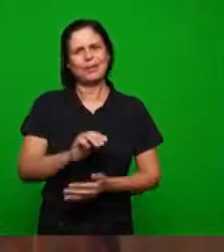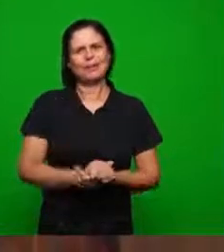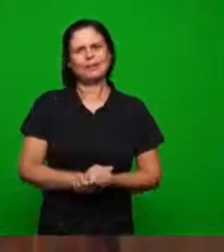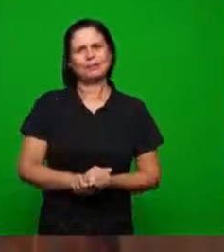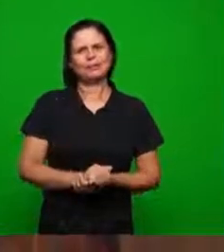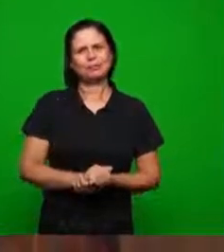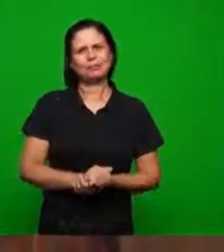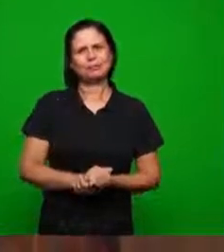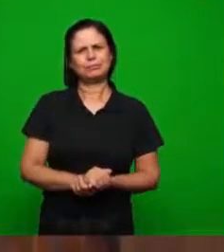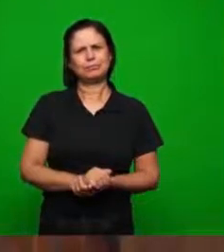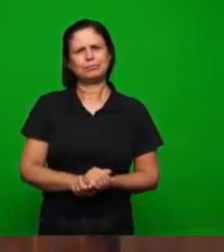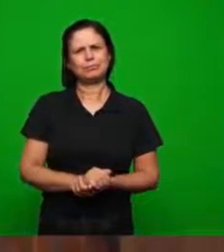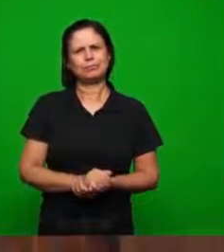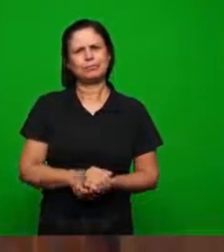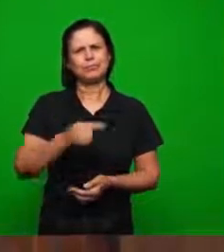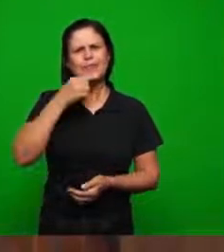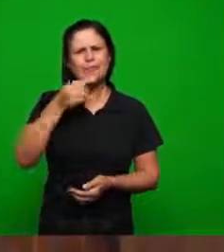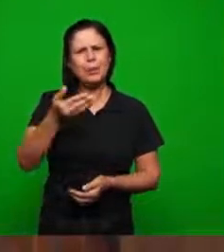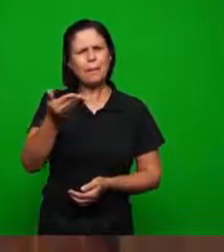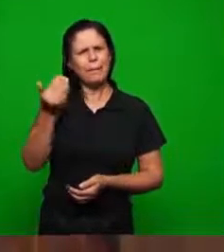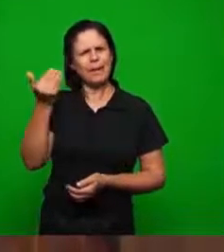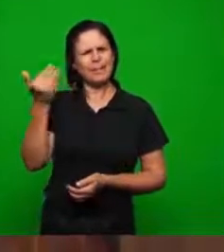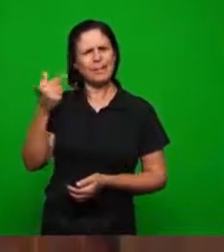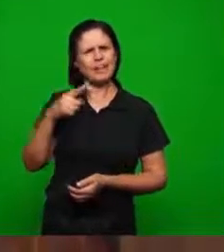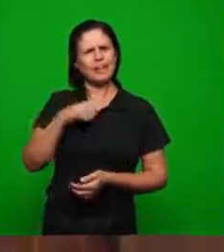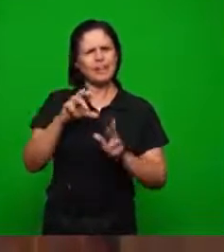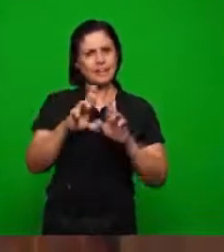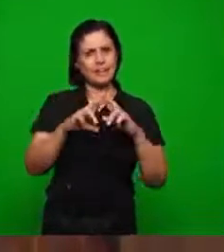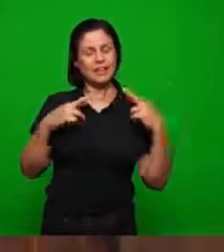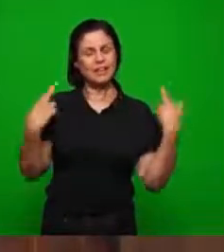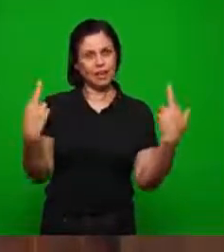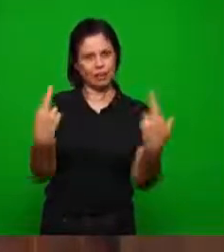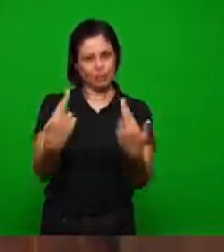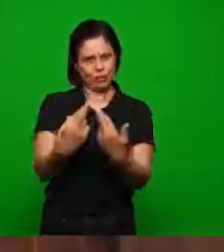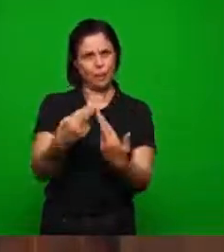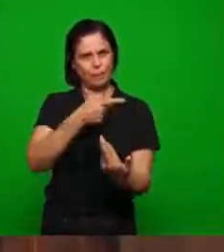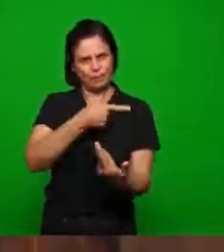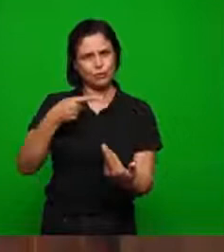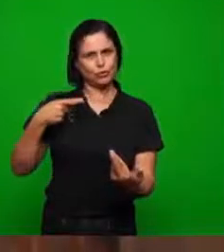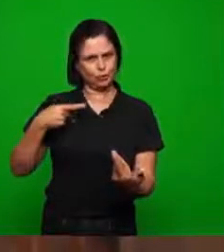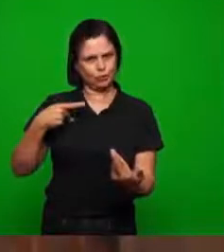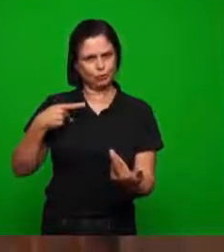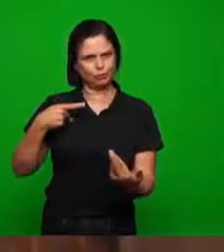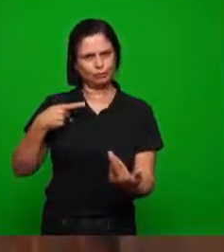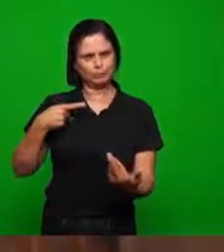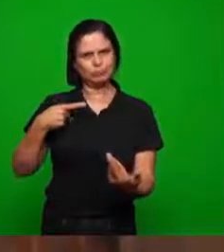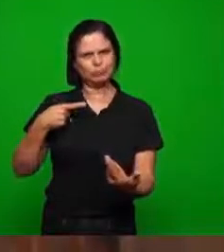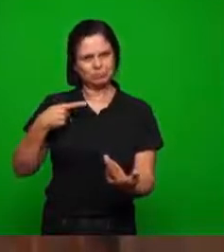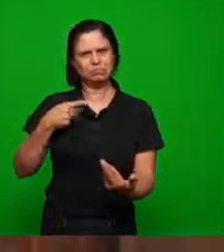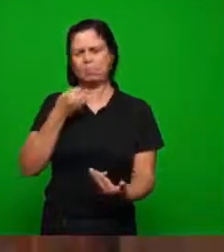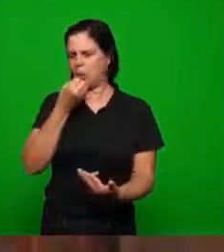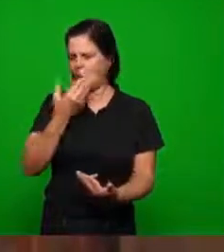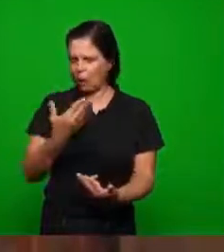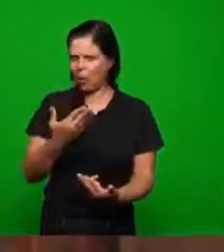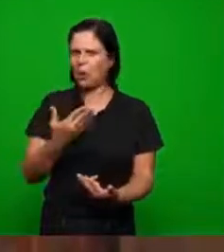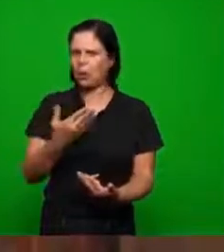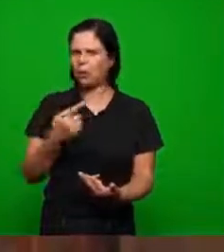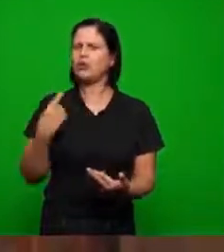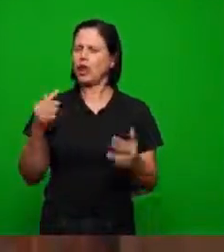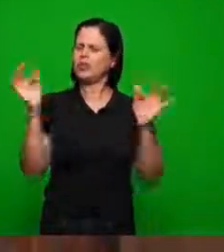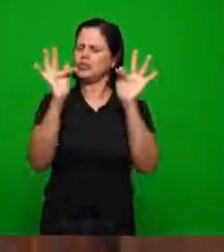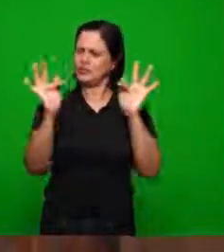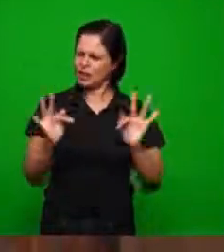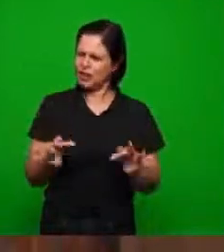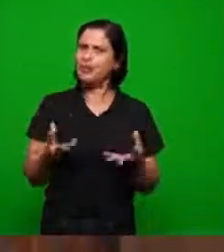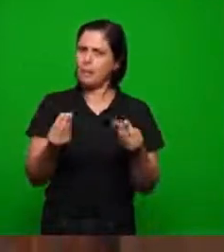tivemos neste final, no meio da semana, uma reunião com os nossos pastores. Muito bem aceita, nós ficamos